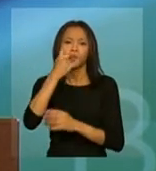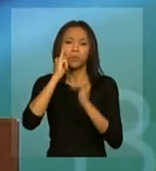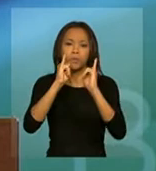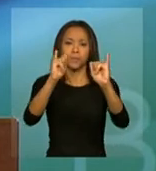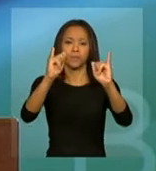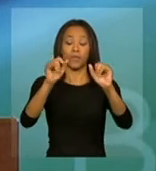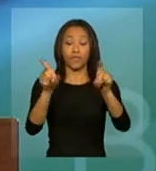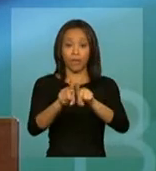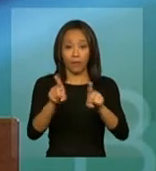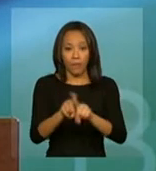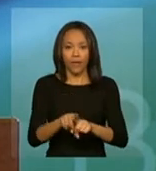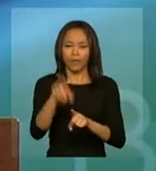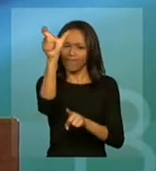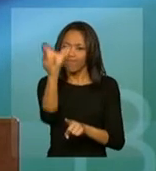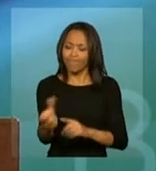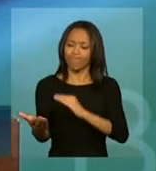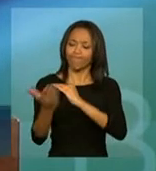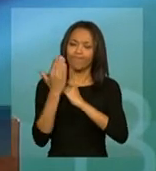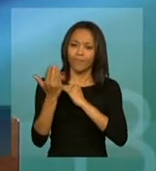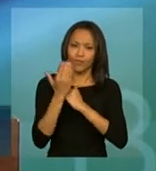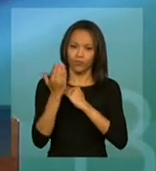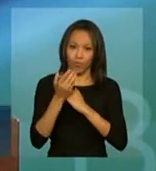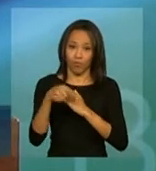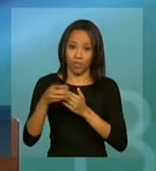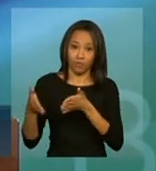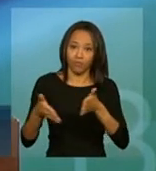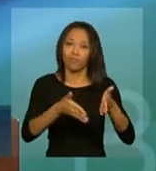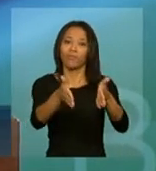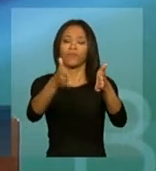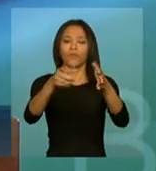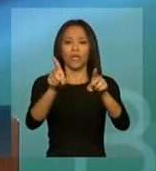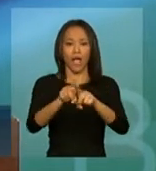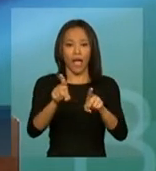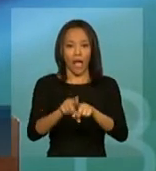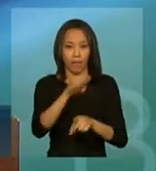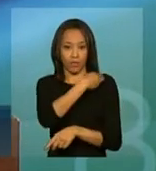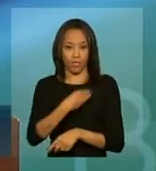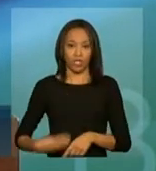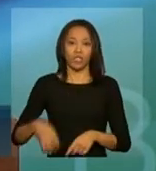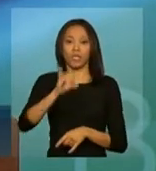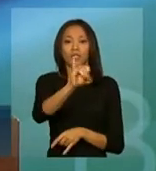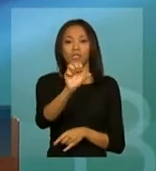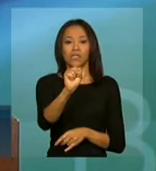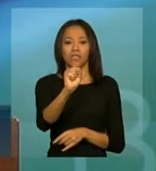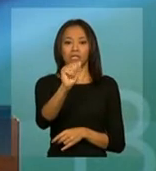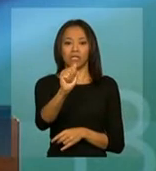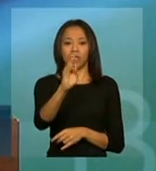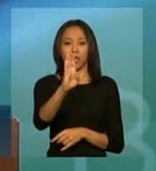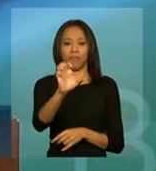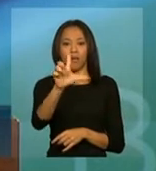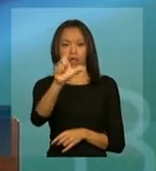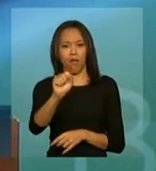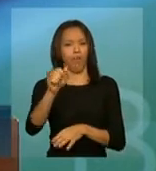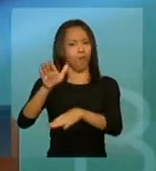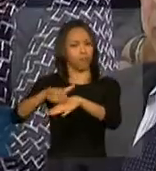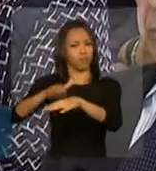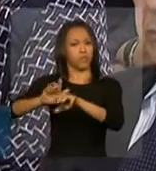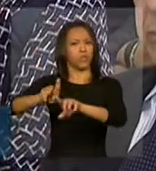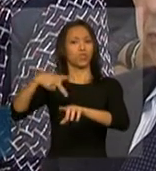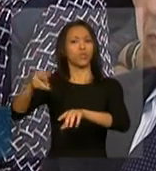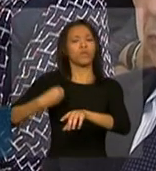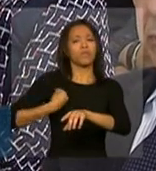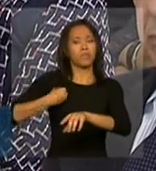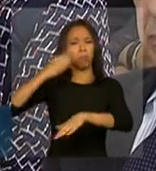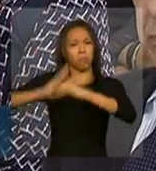contribuíram decisivamente para essa trajetória, ela vem, a ministra Isabella, agora à frente desse ministério, dedicando toda a sua vida